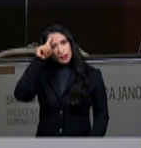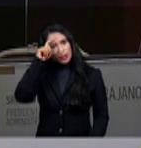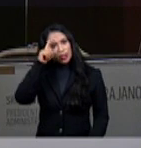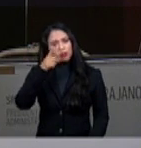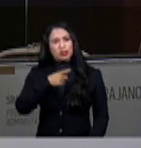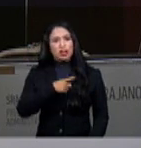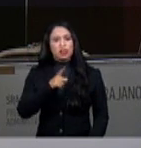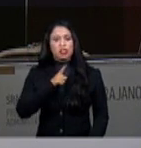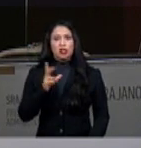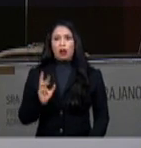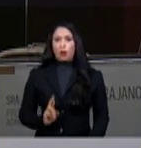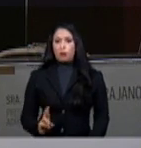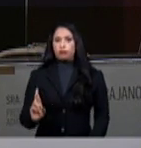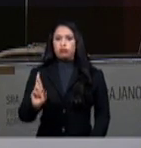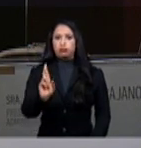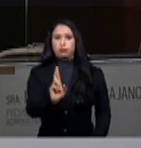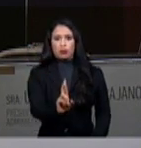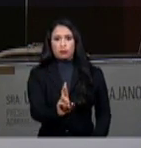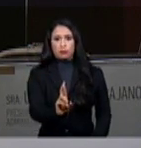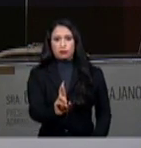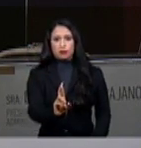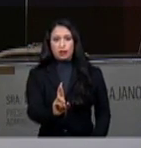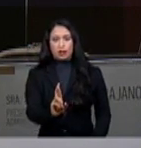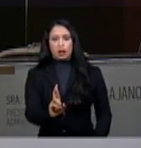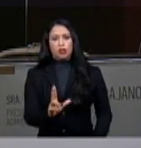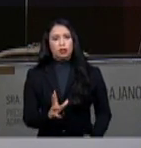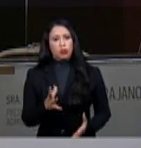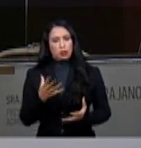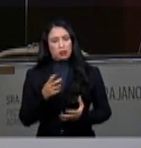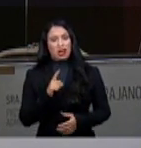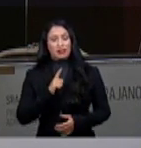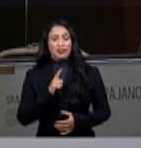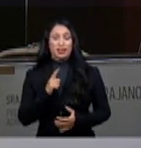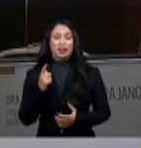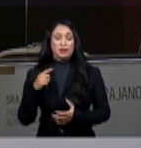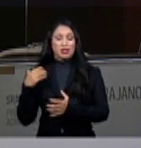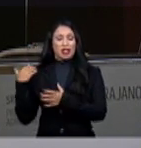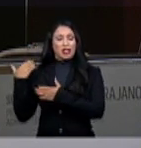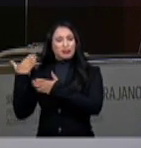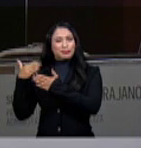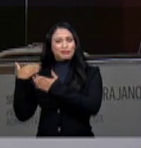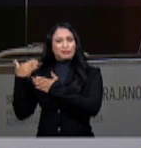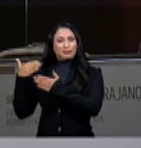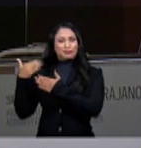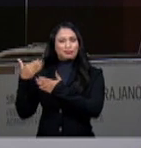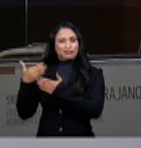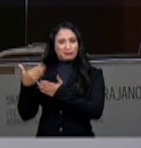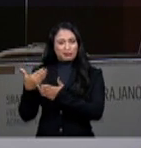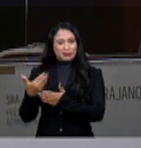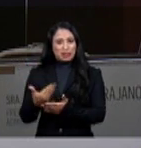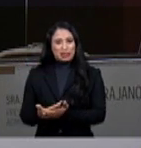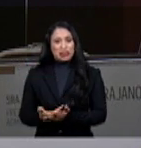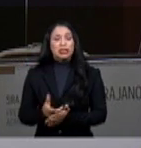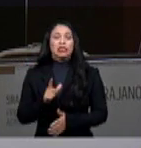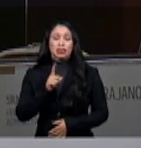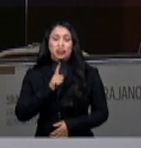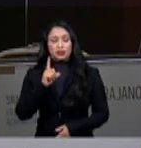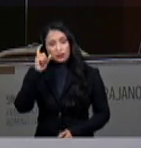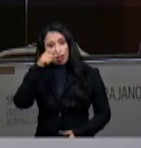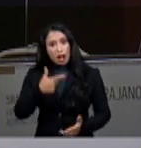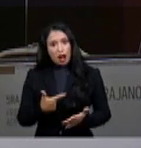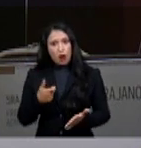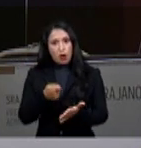protagonista do nosso país é uma herança muito grande que a gente traz pra gente e a nossa luta das mulheres do Brasil